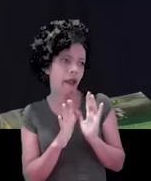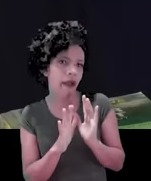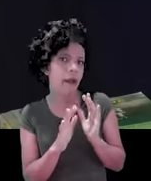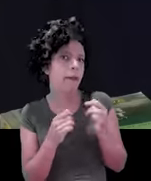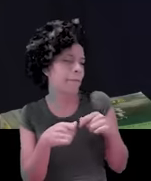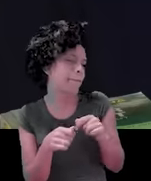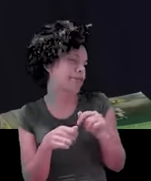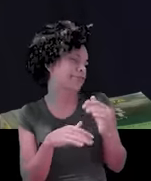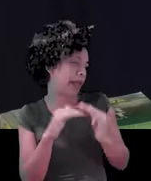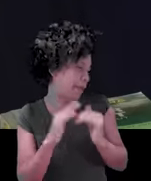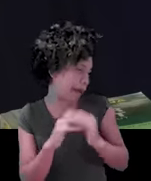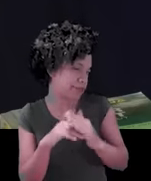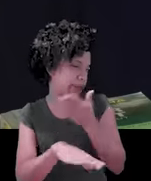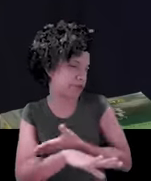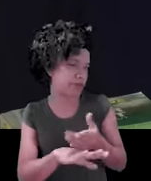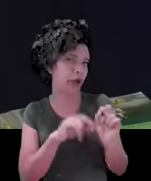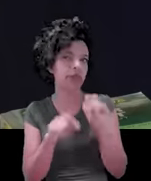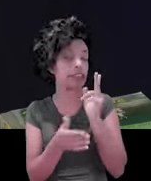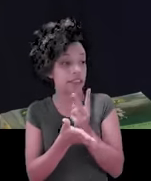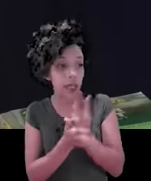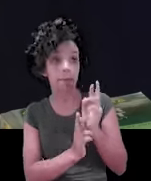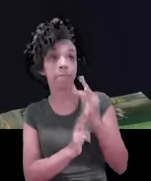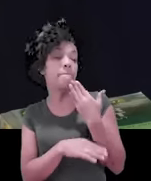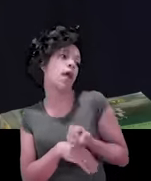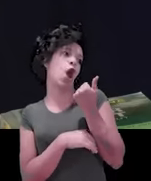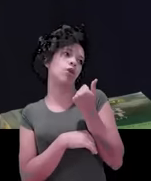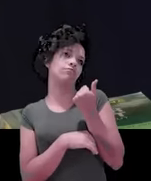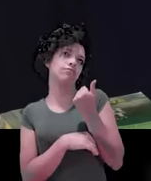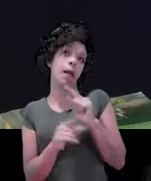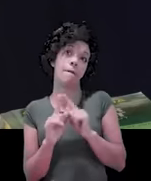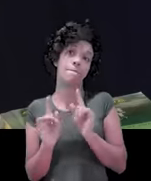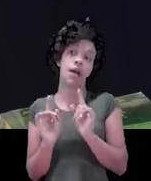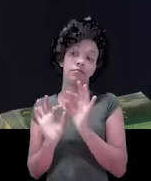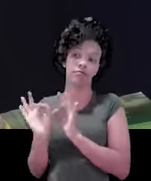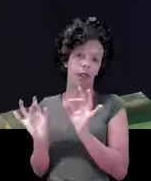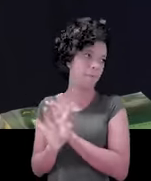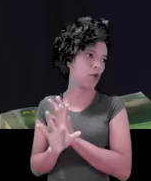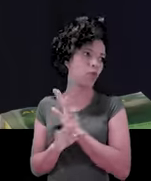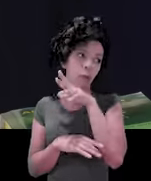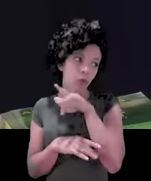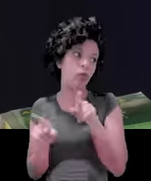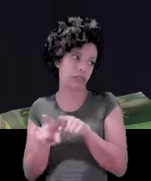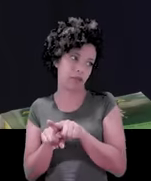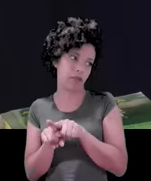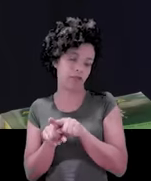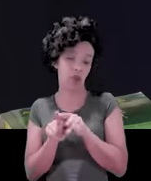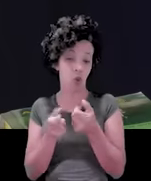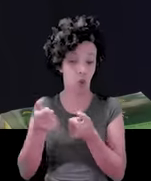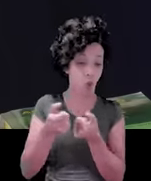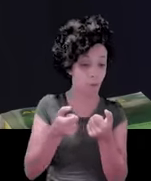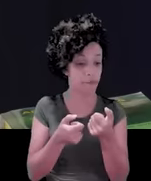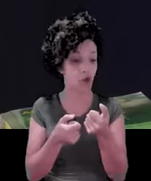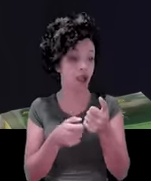princípio a gente tem que seguir a gente costuma dizer assim a a gente sempre espera o melhor você tem que tá preparado PE bom então piloto o